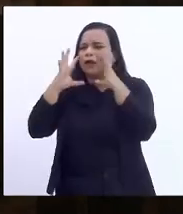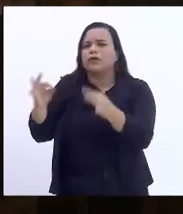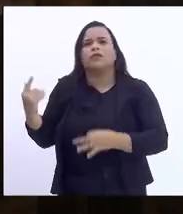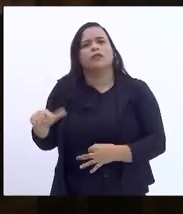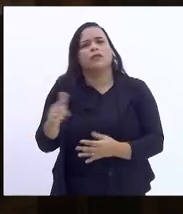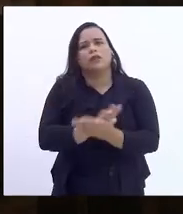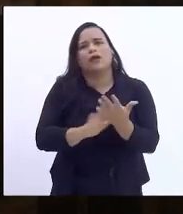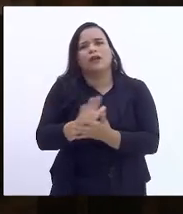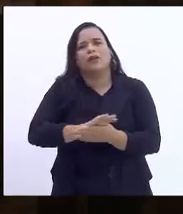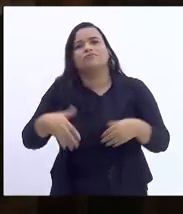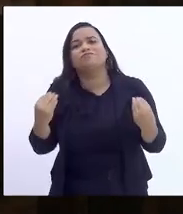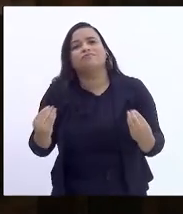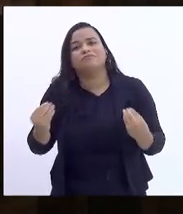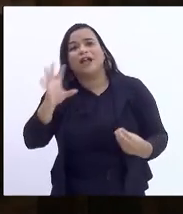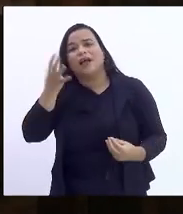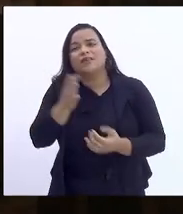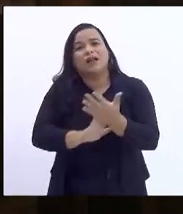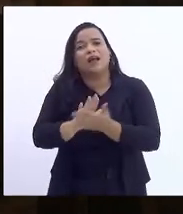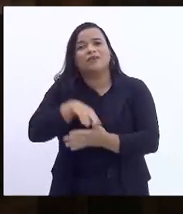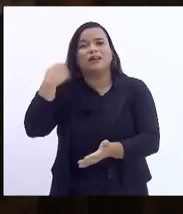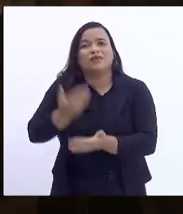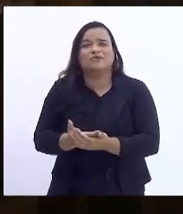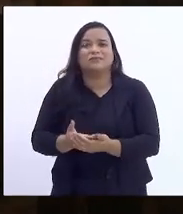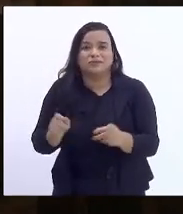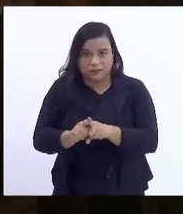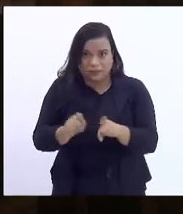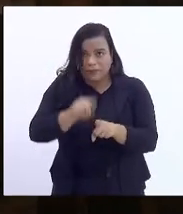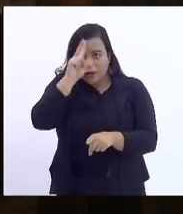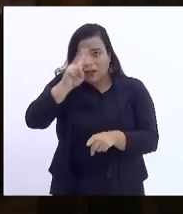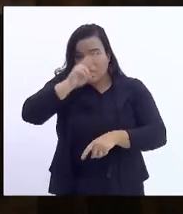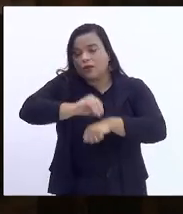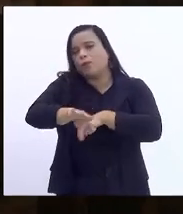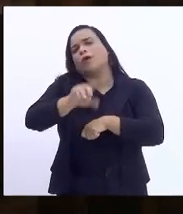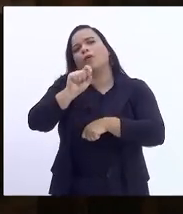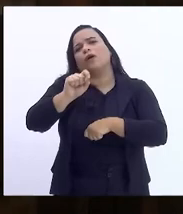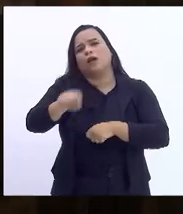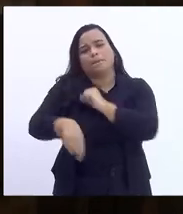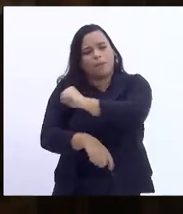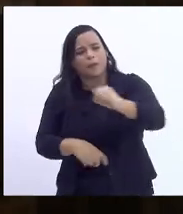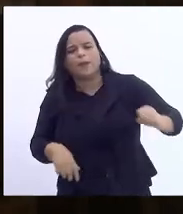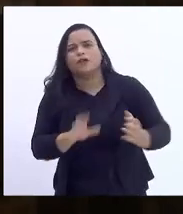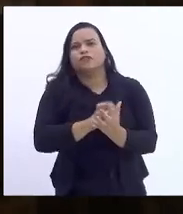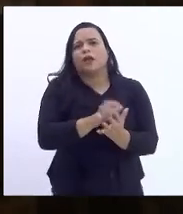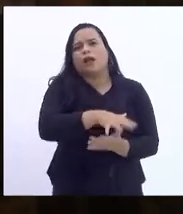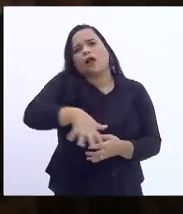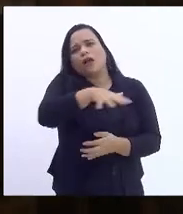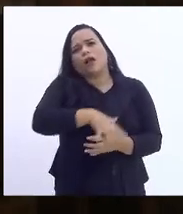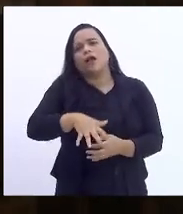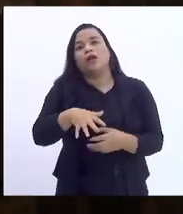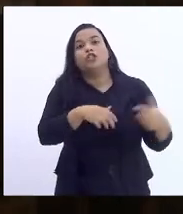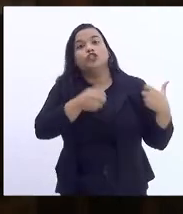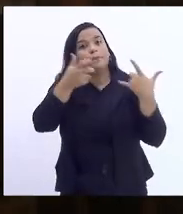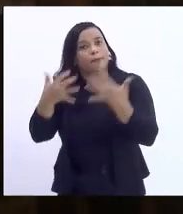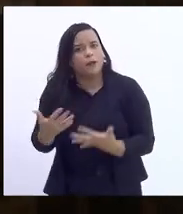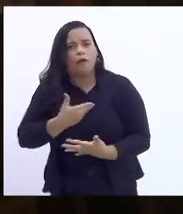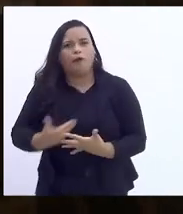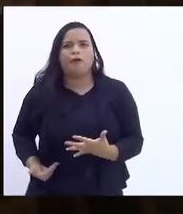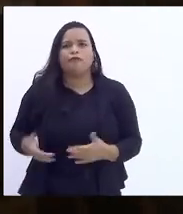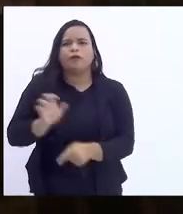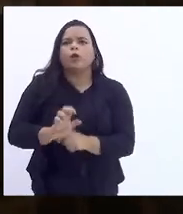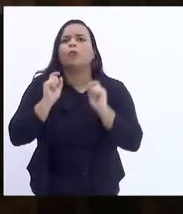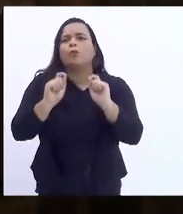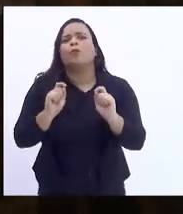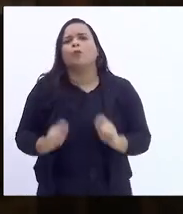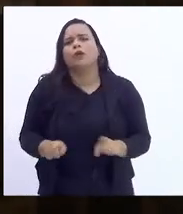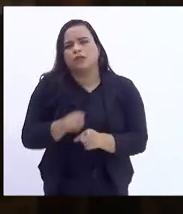não resolver os problemas da escola o e lembremos que a chacina do jacarezinho foi justificada pelo governo do estado